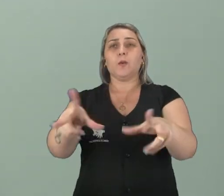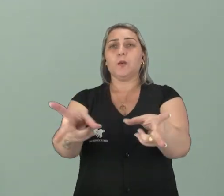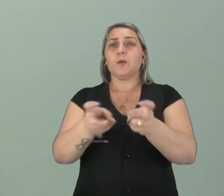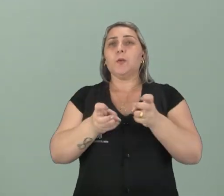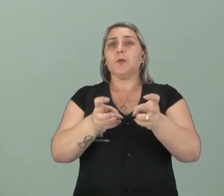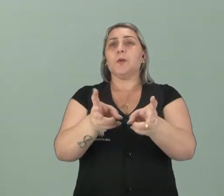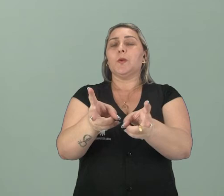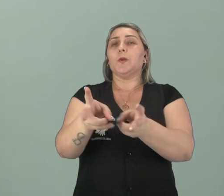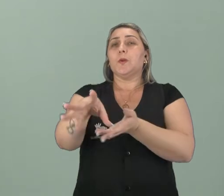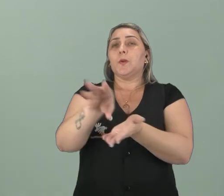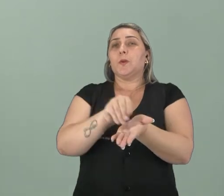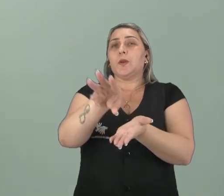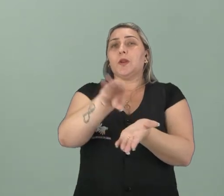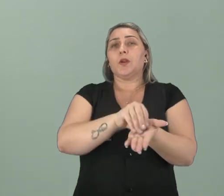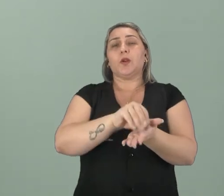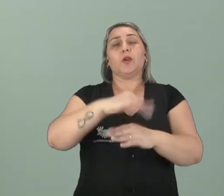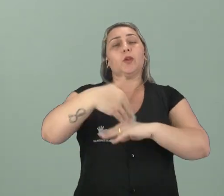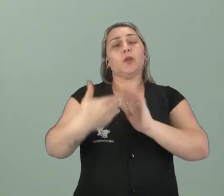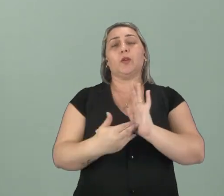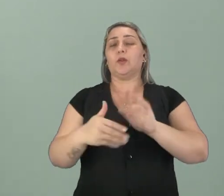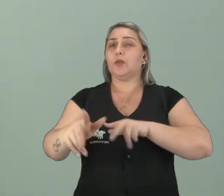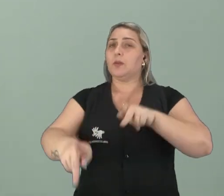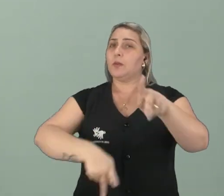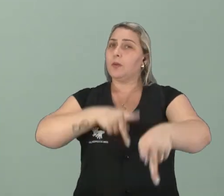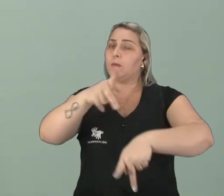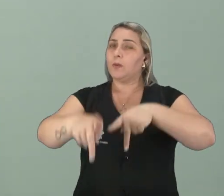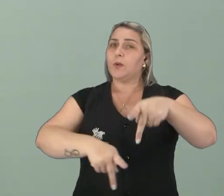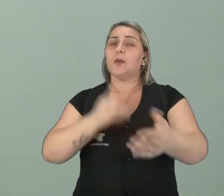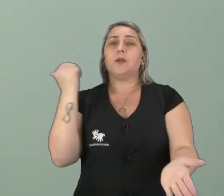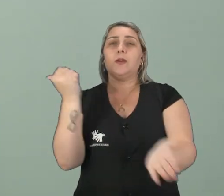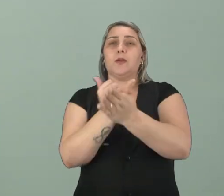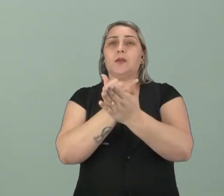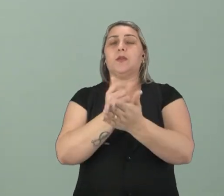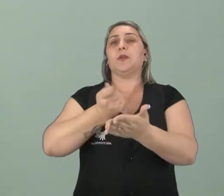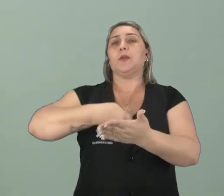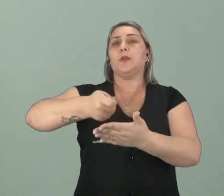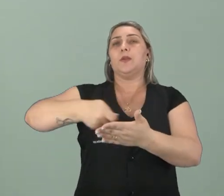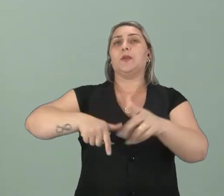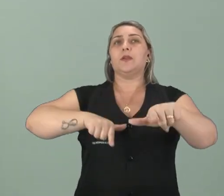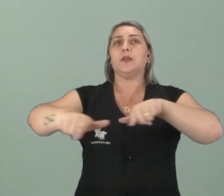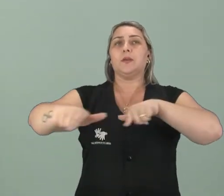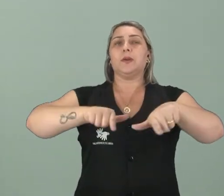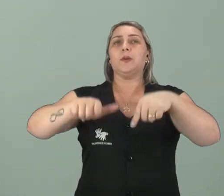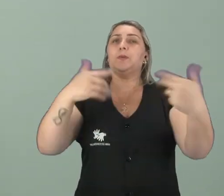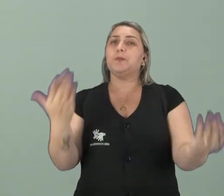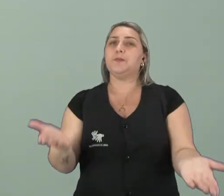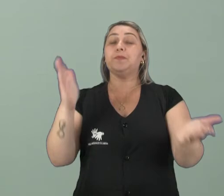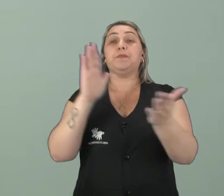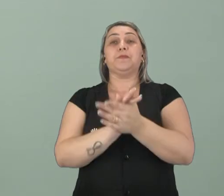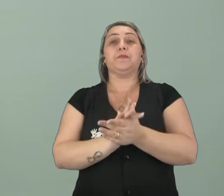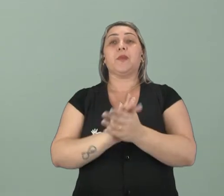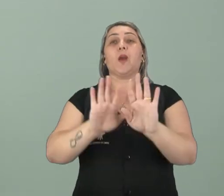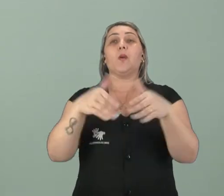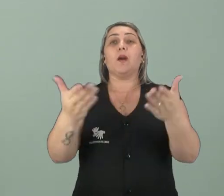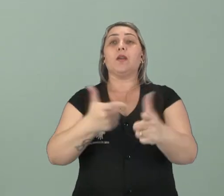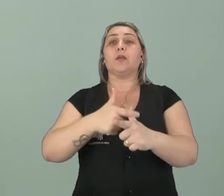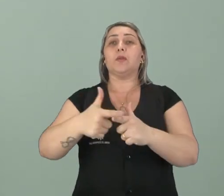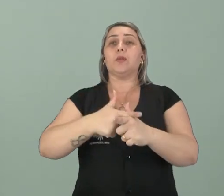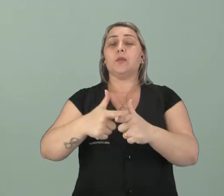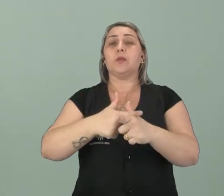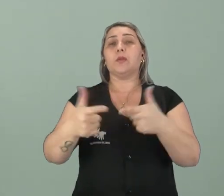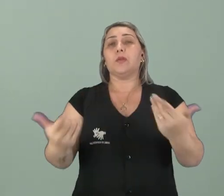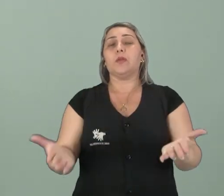essa população para trabalhos formais e legalizados em carteira assinada. Agora, quais os